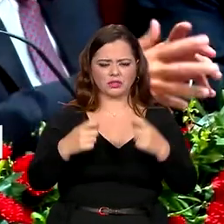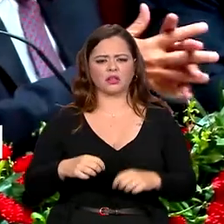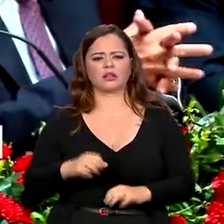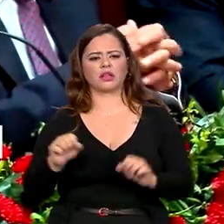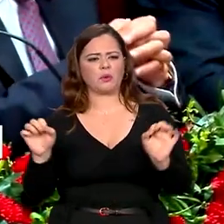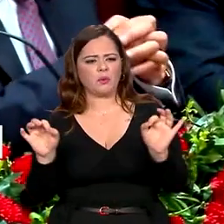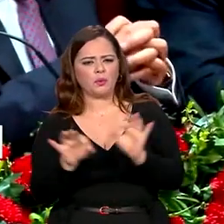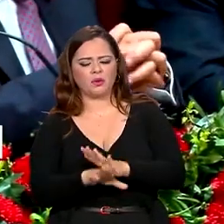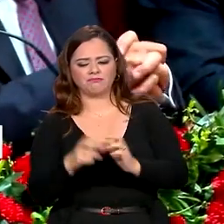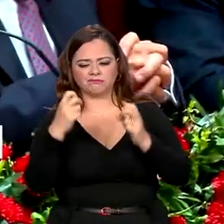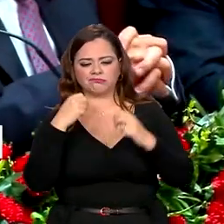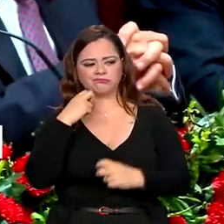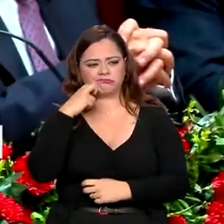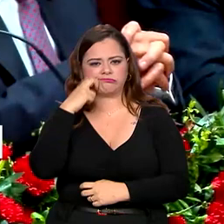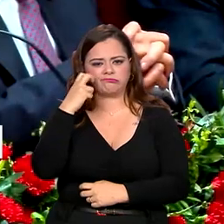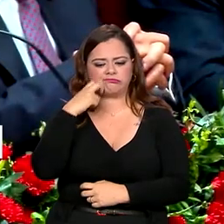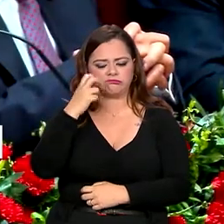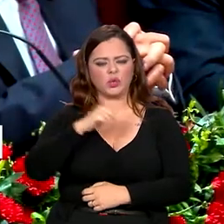nome de Portugal!